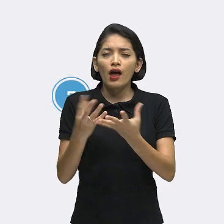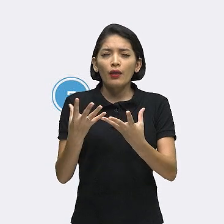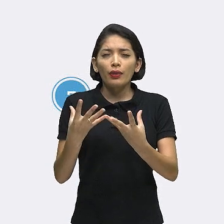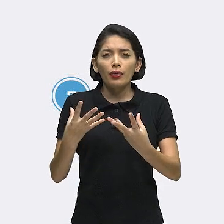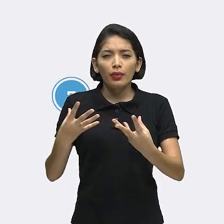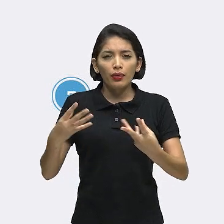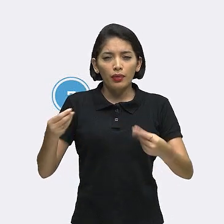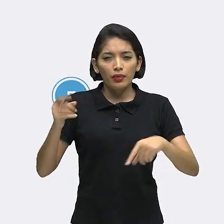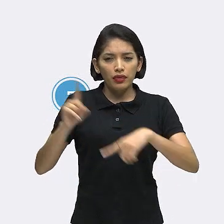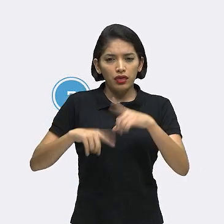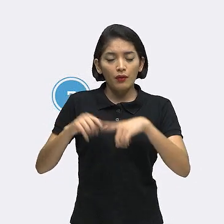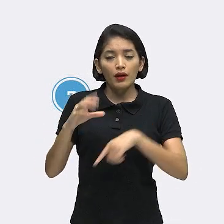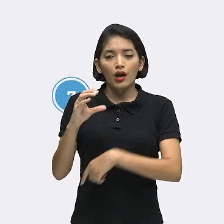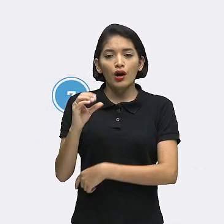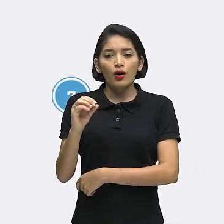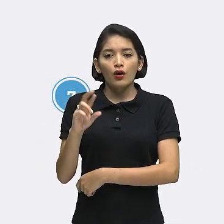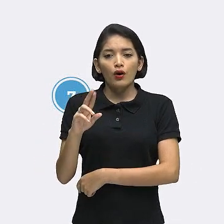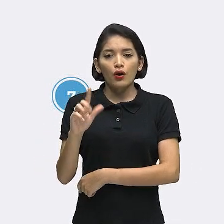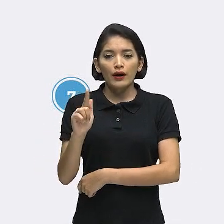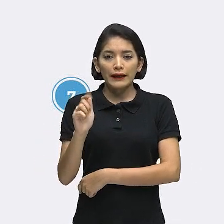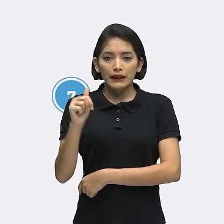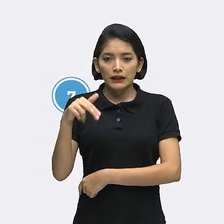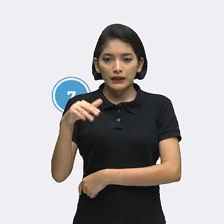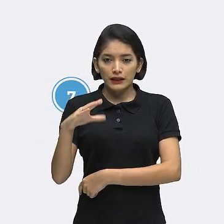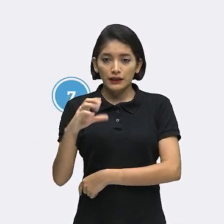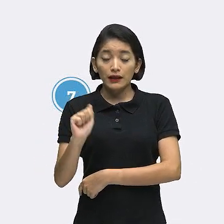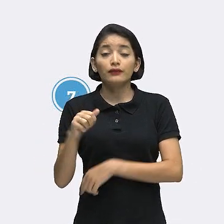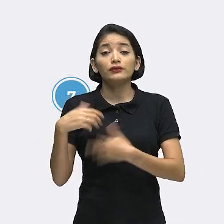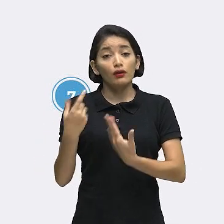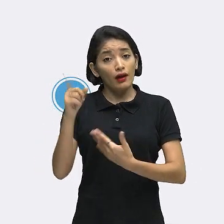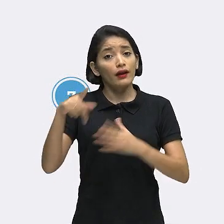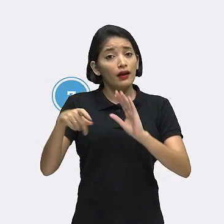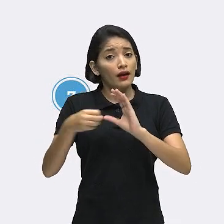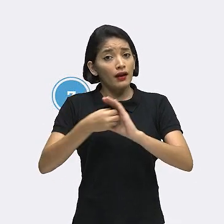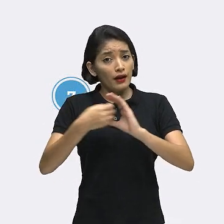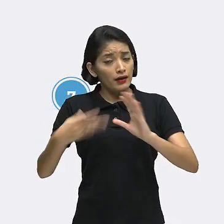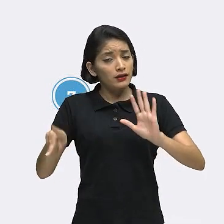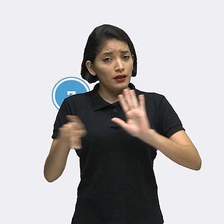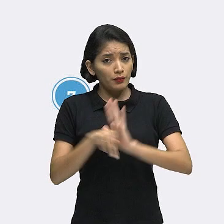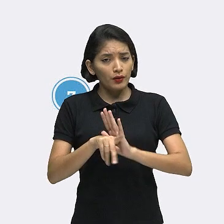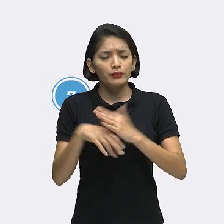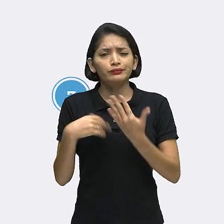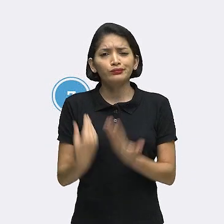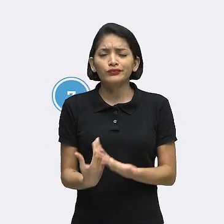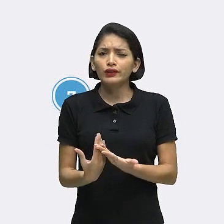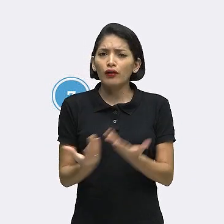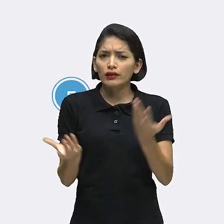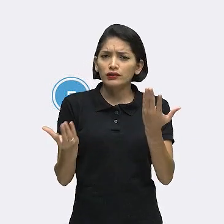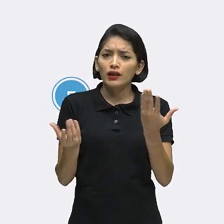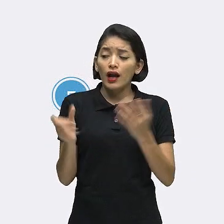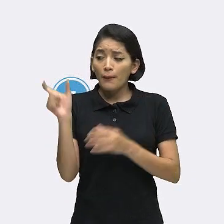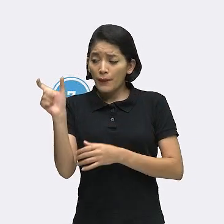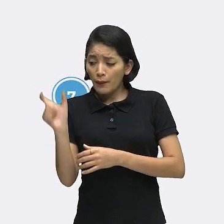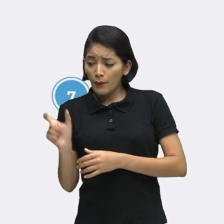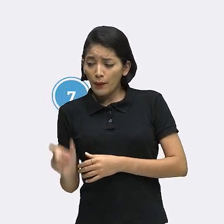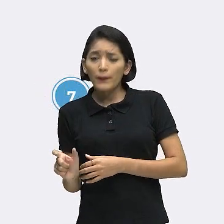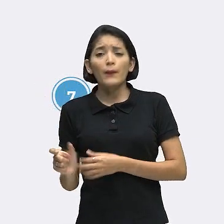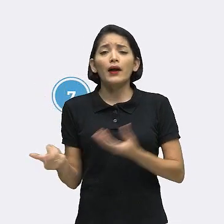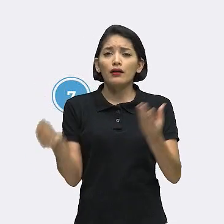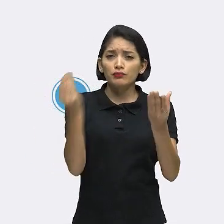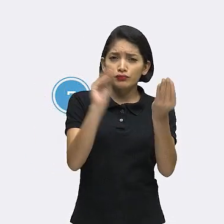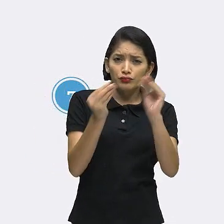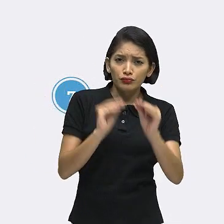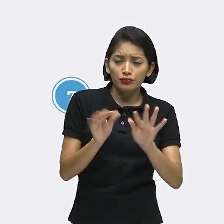né? Então essa aí é uma definição do solo. E aí as lacunas que preenchem corretamente essa frase